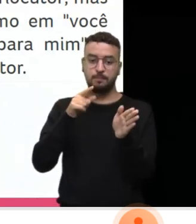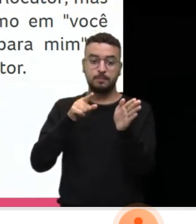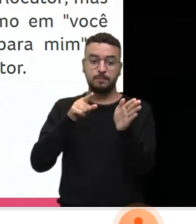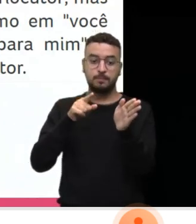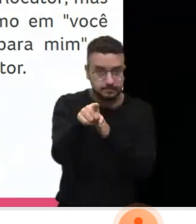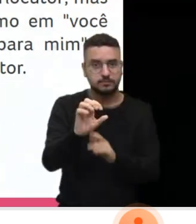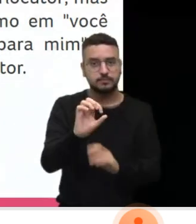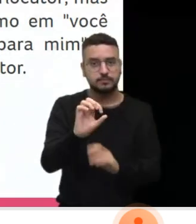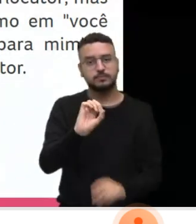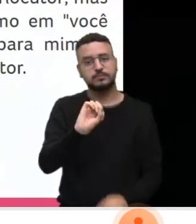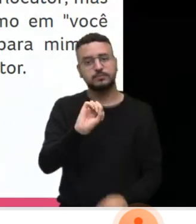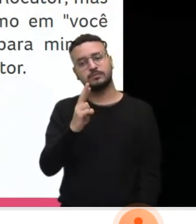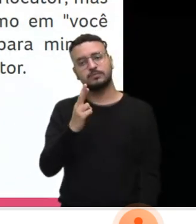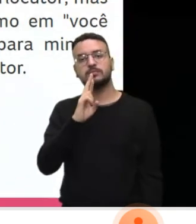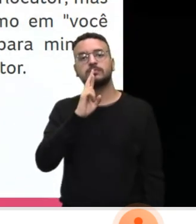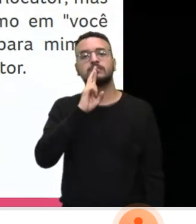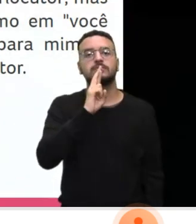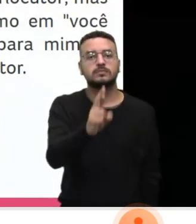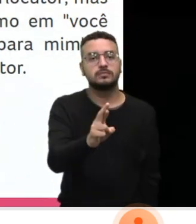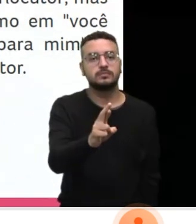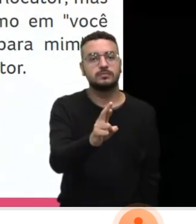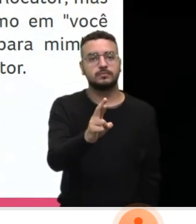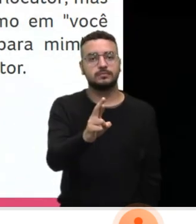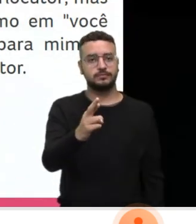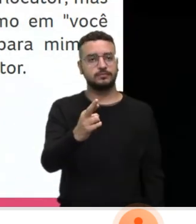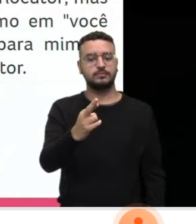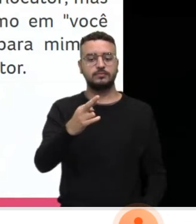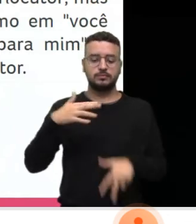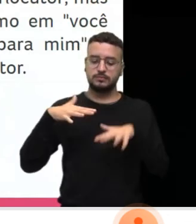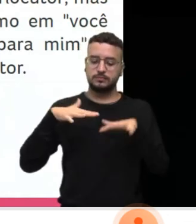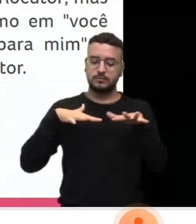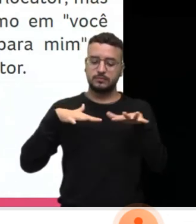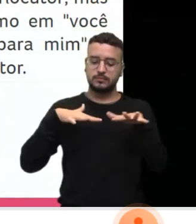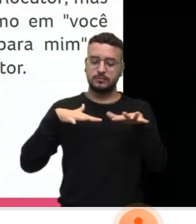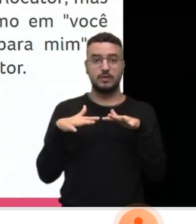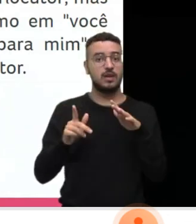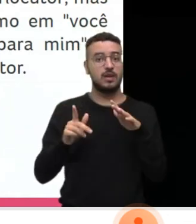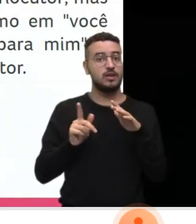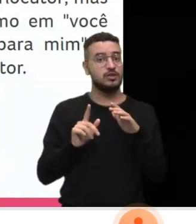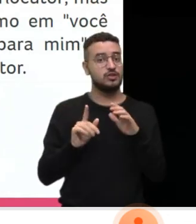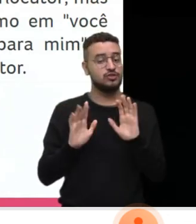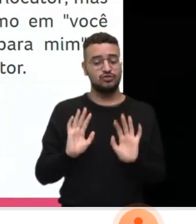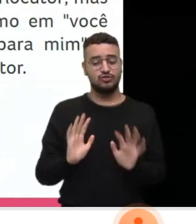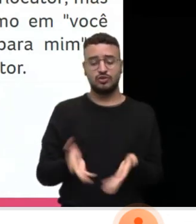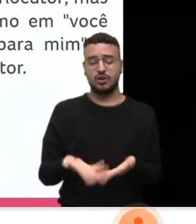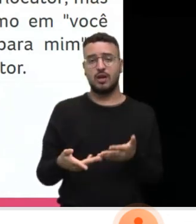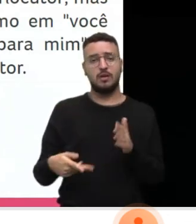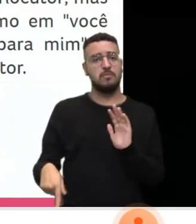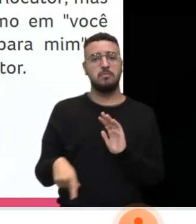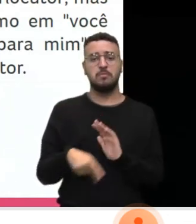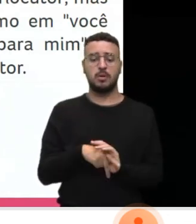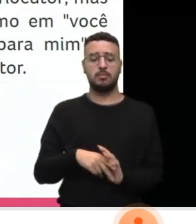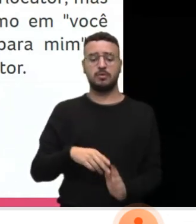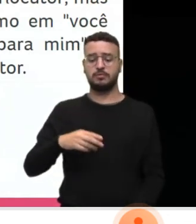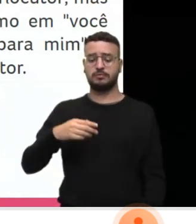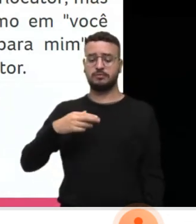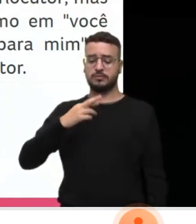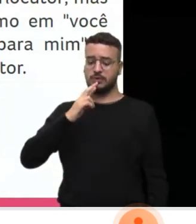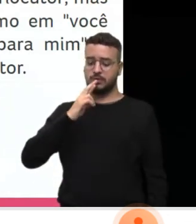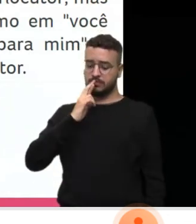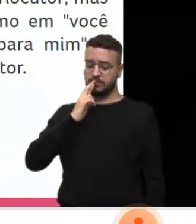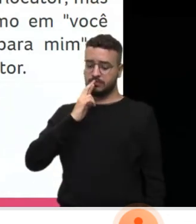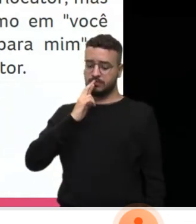você, o movimento do sinal parte do locutor em direção